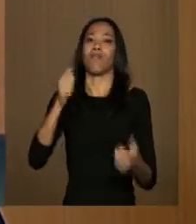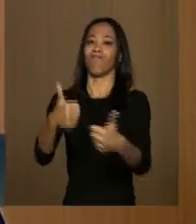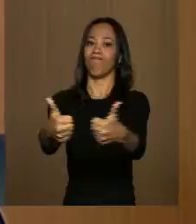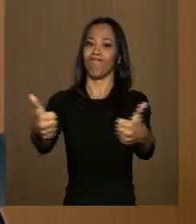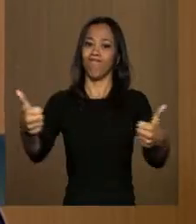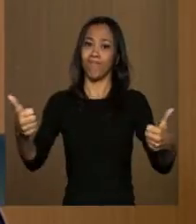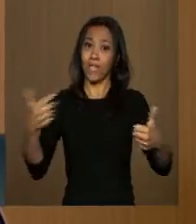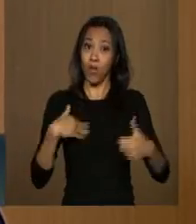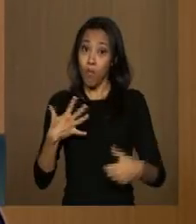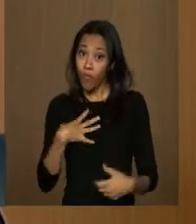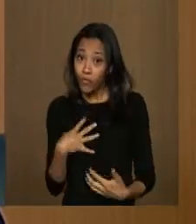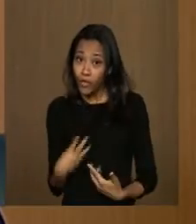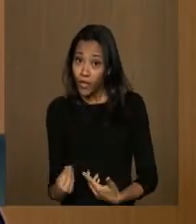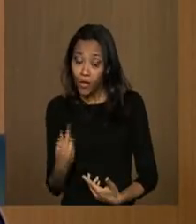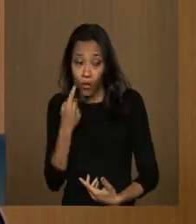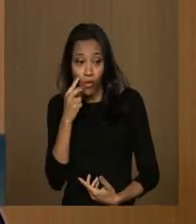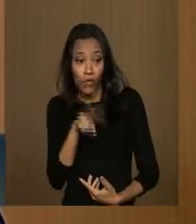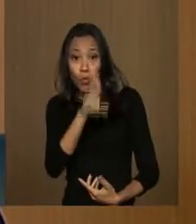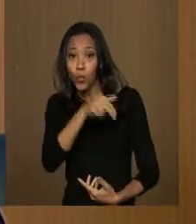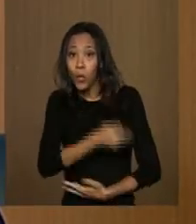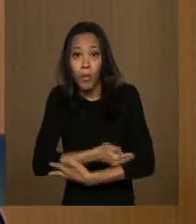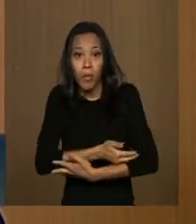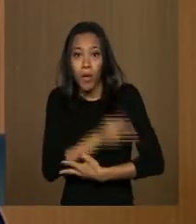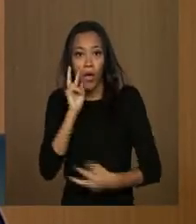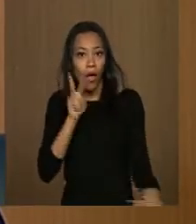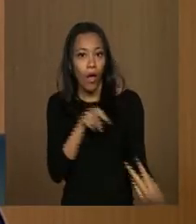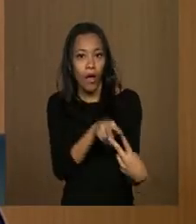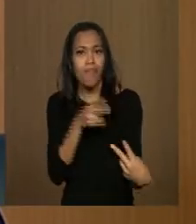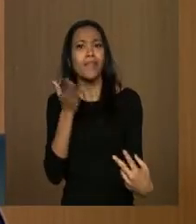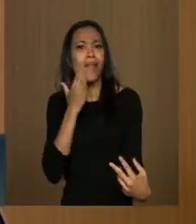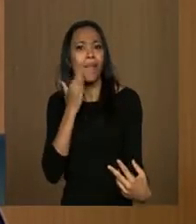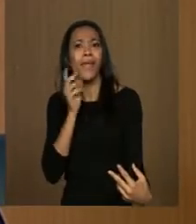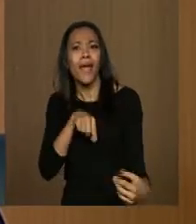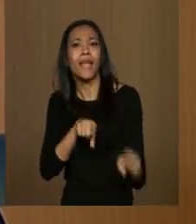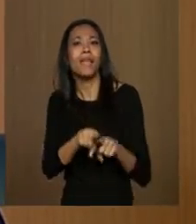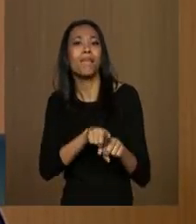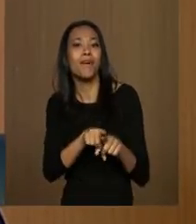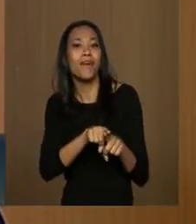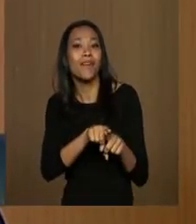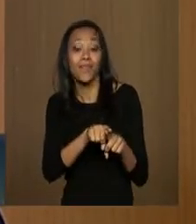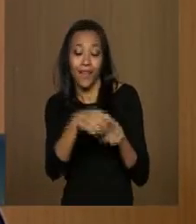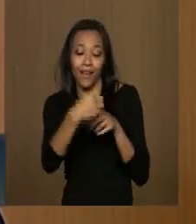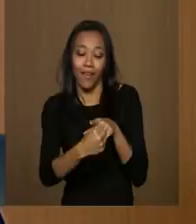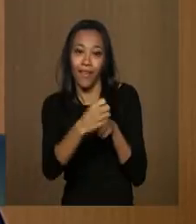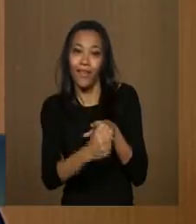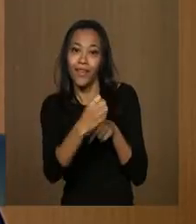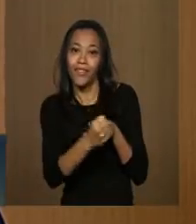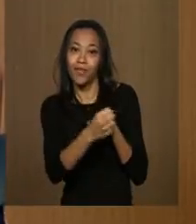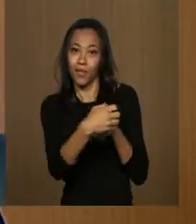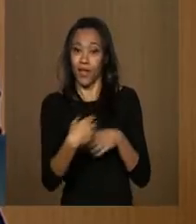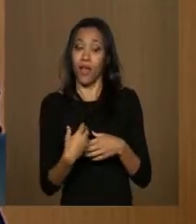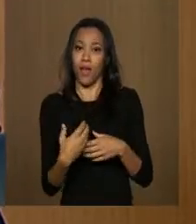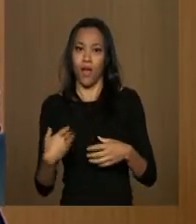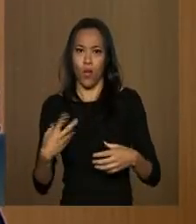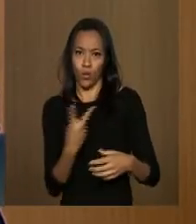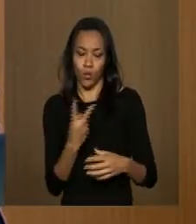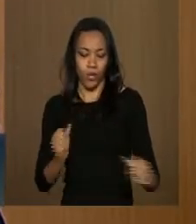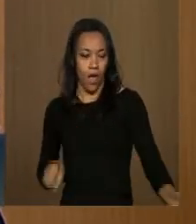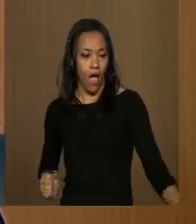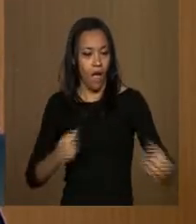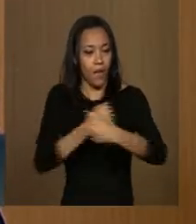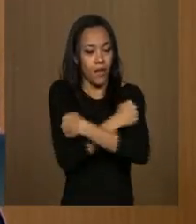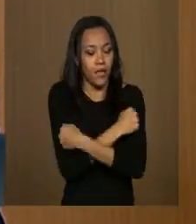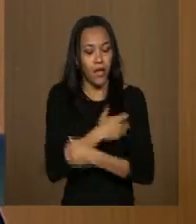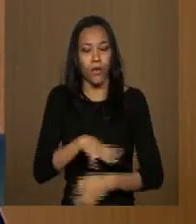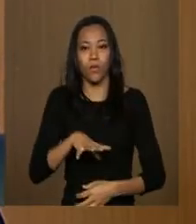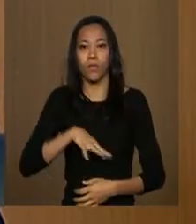essa menininha, que ele nunca tinha visto na vida, mas que ele sabia que era irmã de leite dele, naquele momento que eles se abraçaram, eu respirei